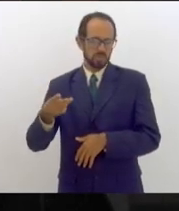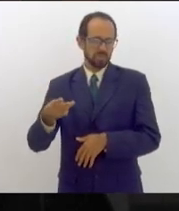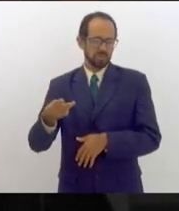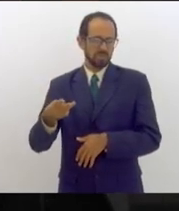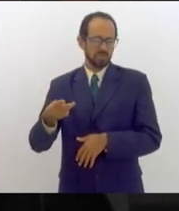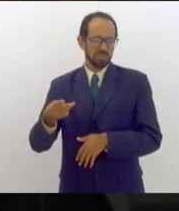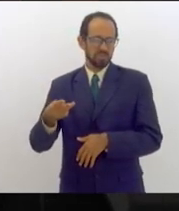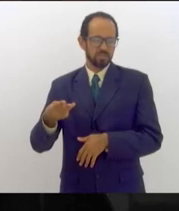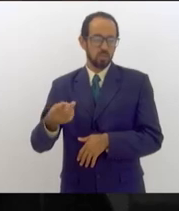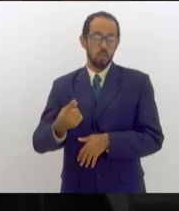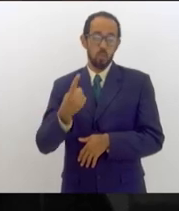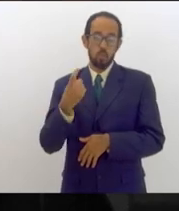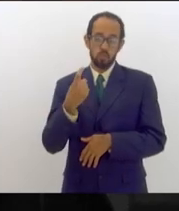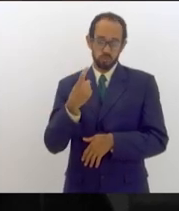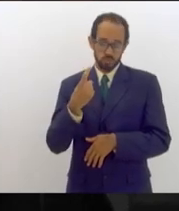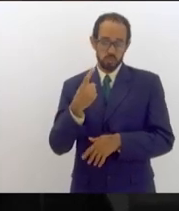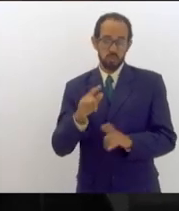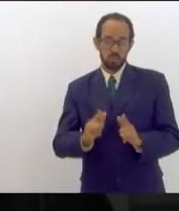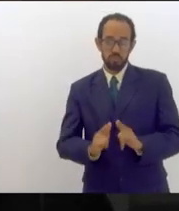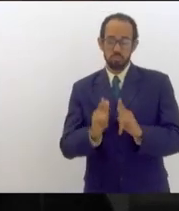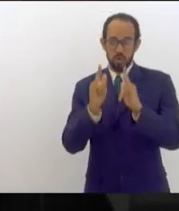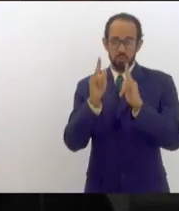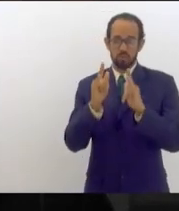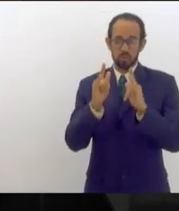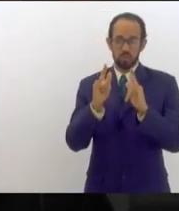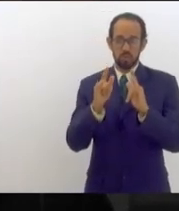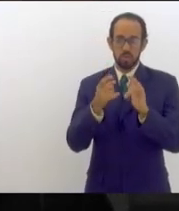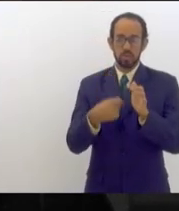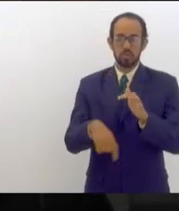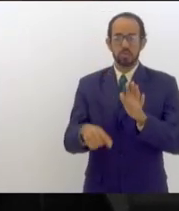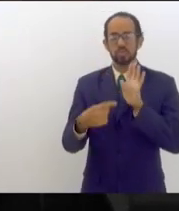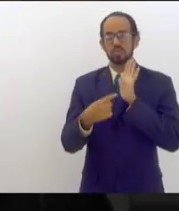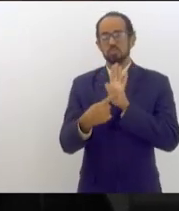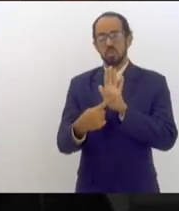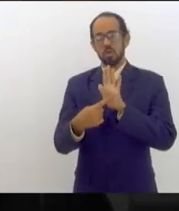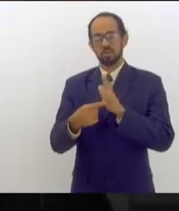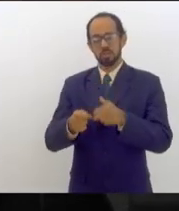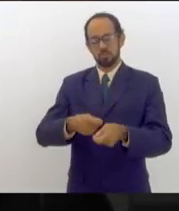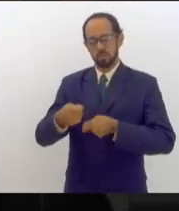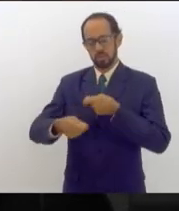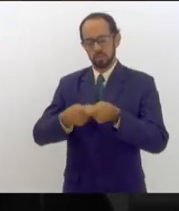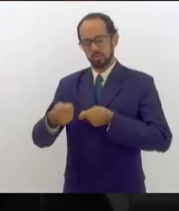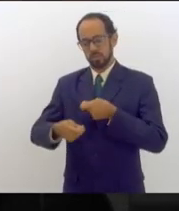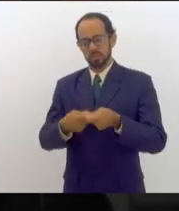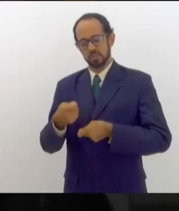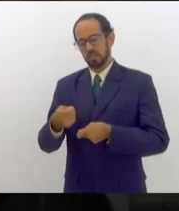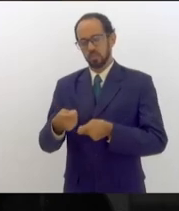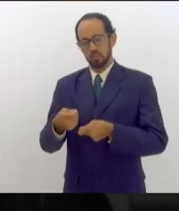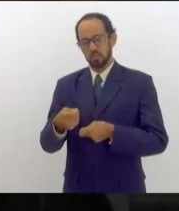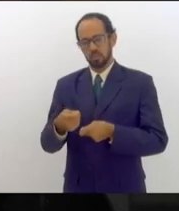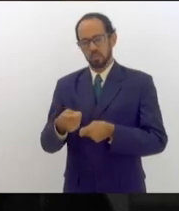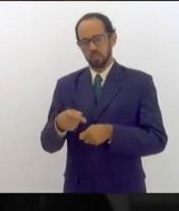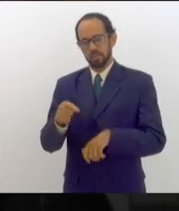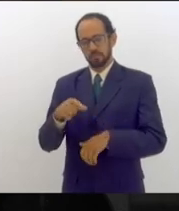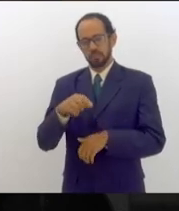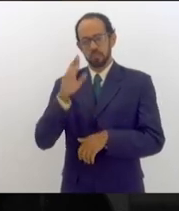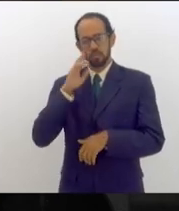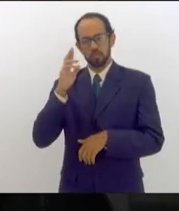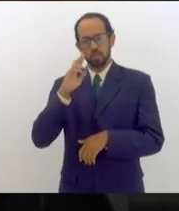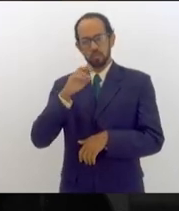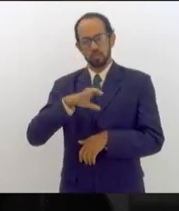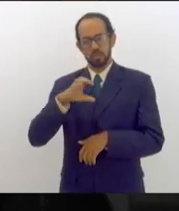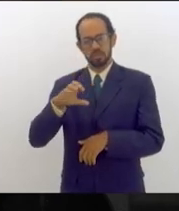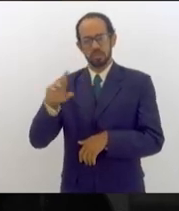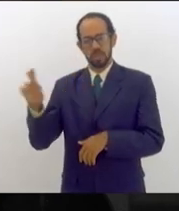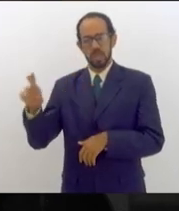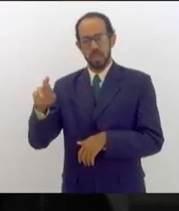com o único caso de um único imóvel a gente mostra uma negociação onde no mínimo o dono da CCR botou mais